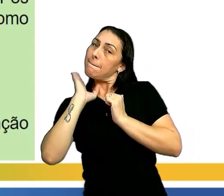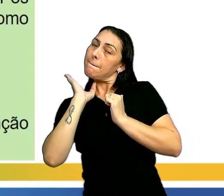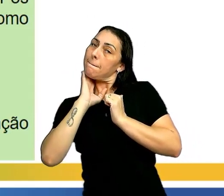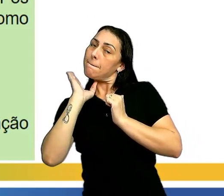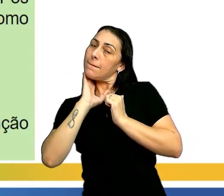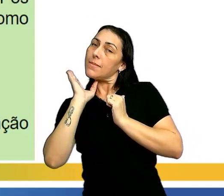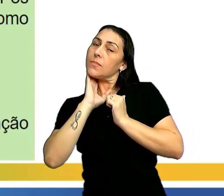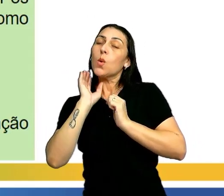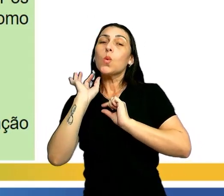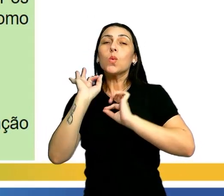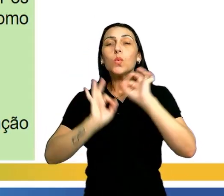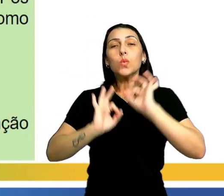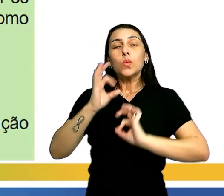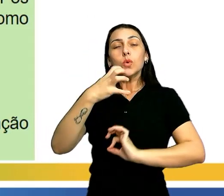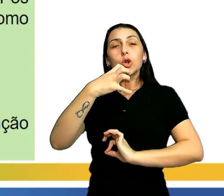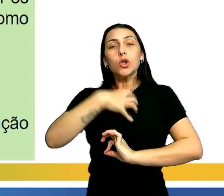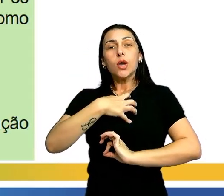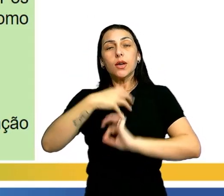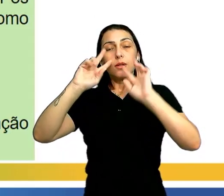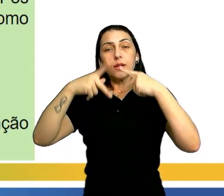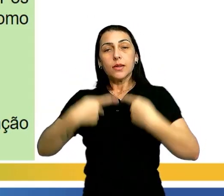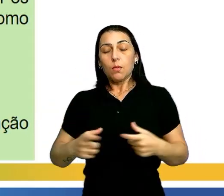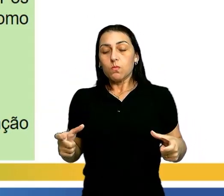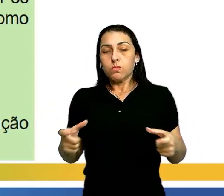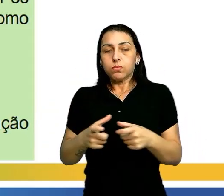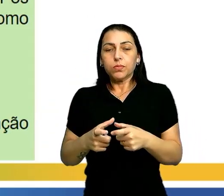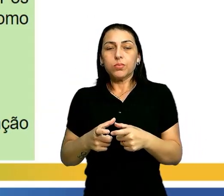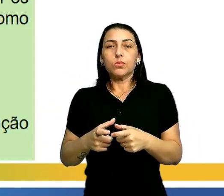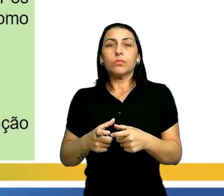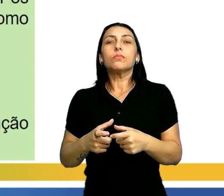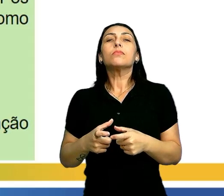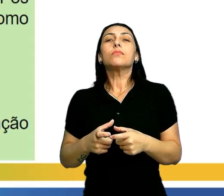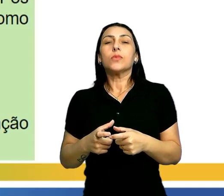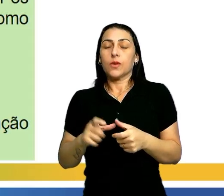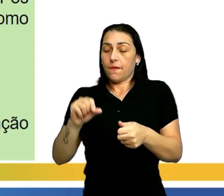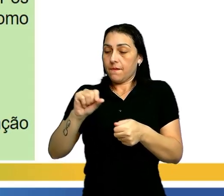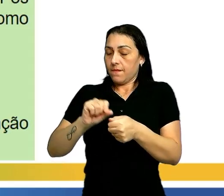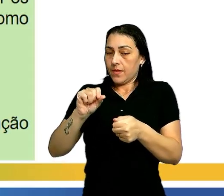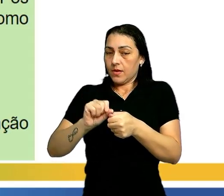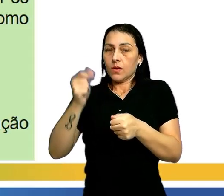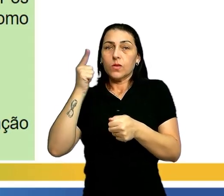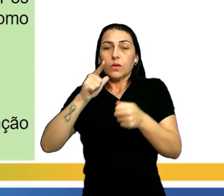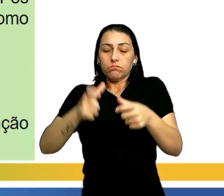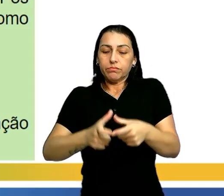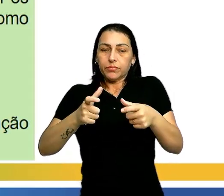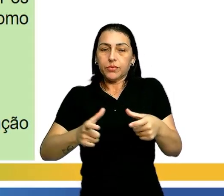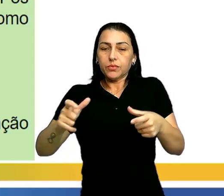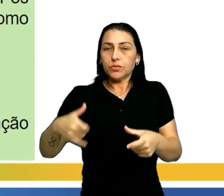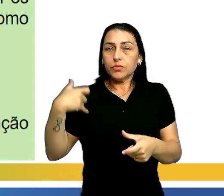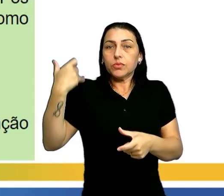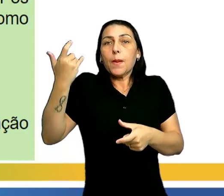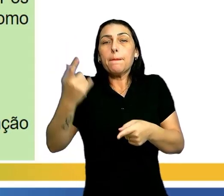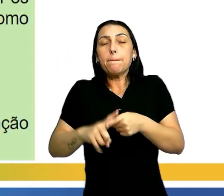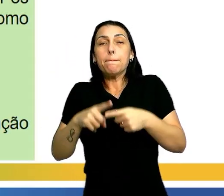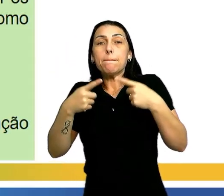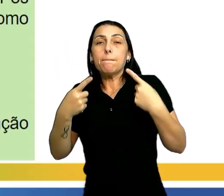covardia a manutenção do ser humano na minoridade. Então, nós somos criados para chegar à maioridade, mas